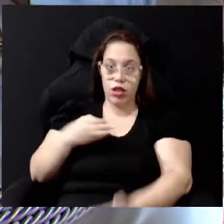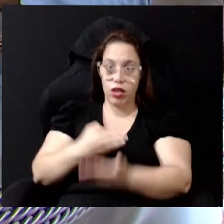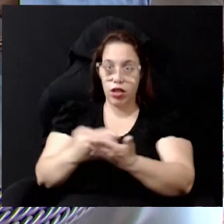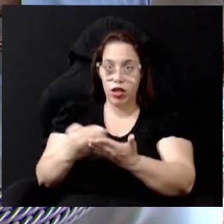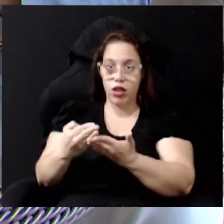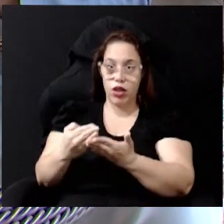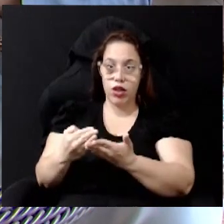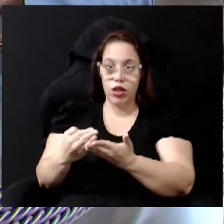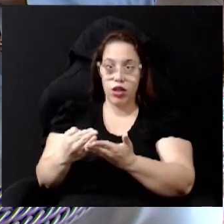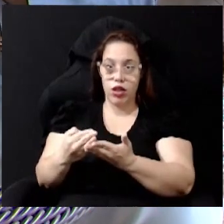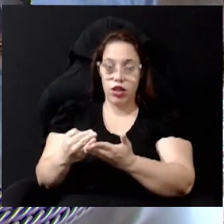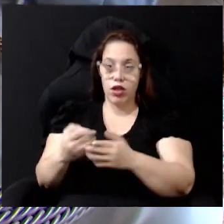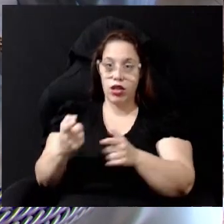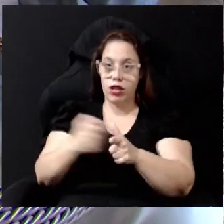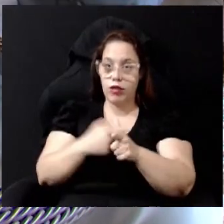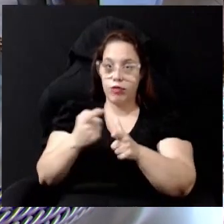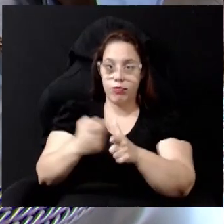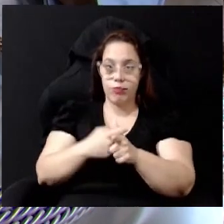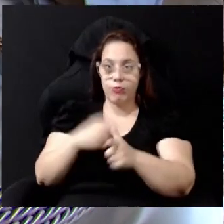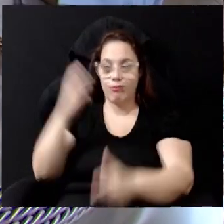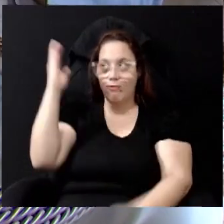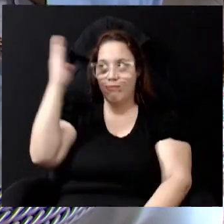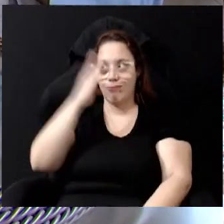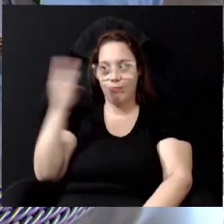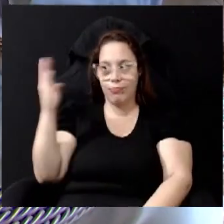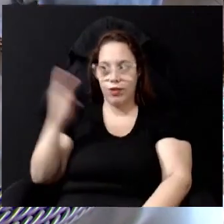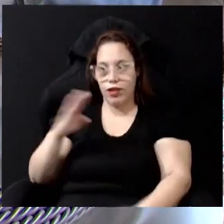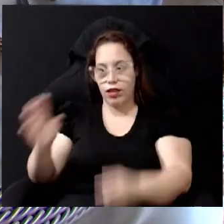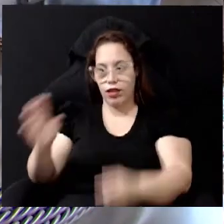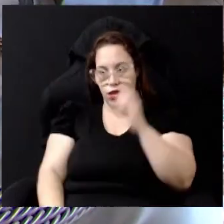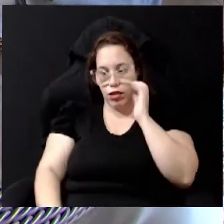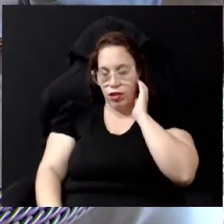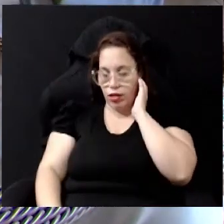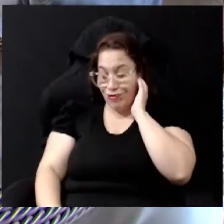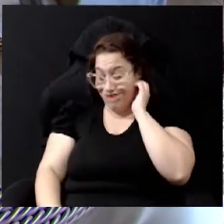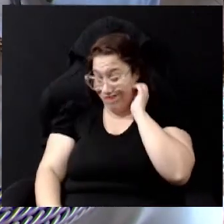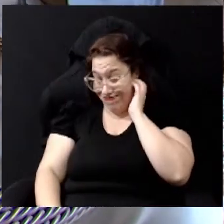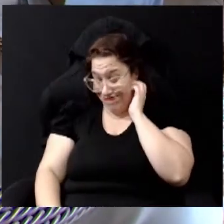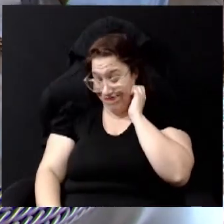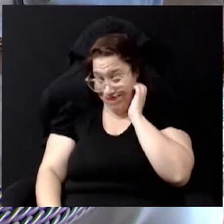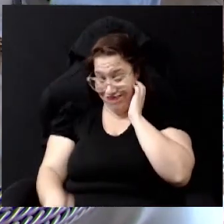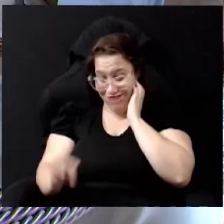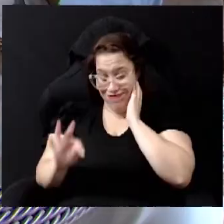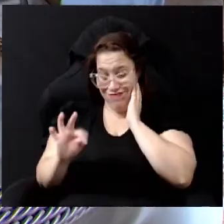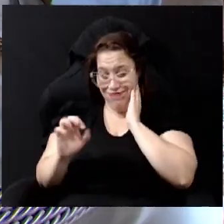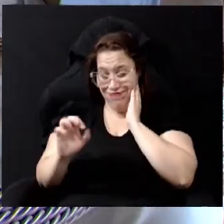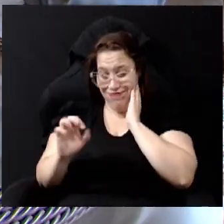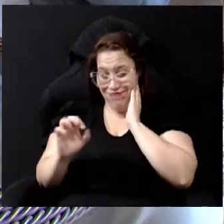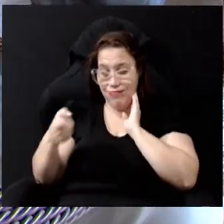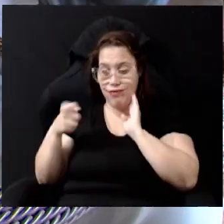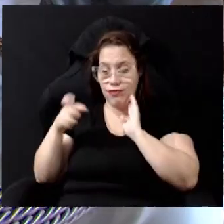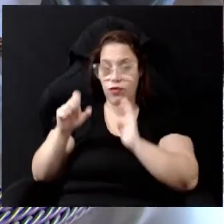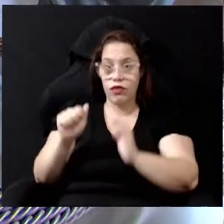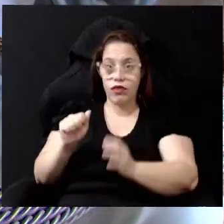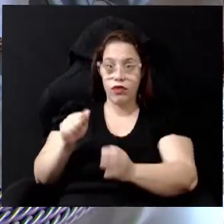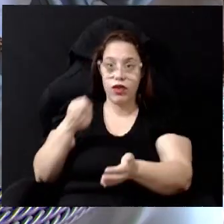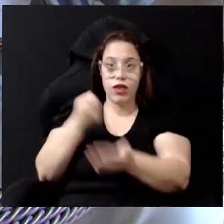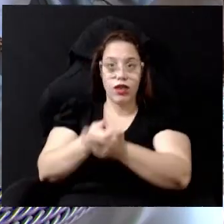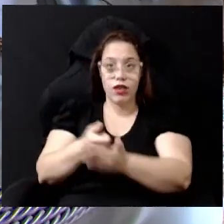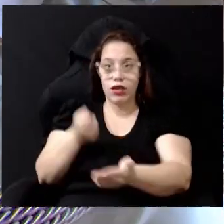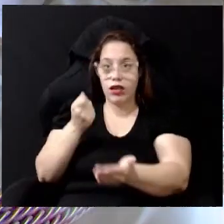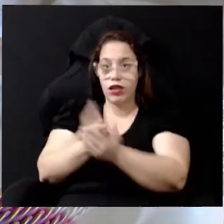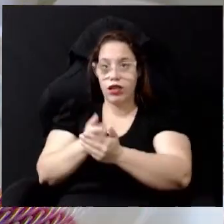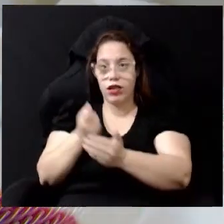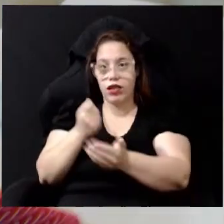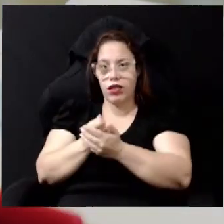as taxas de juros no Brasil são escoçantes, as pessoas muitas vezes não se percebem, ela já pagou a dívida, mas ela está lá entrando e o banco não quer saber, o